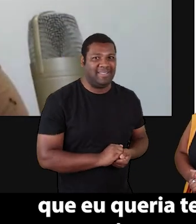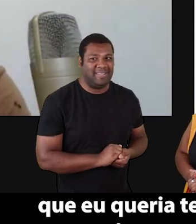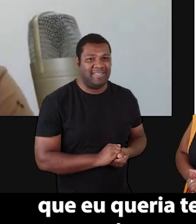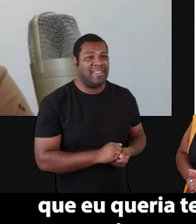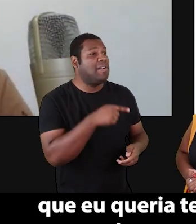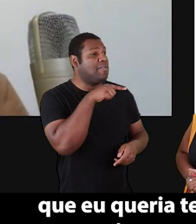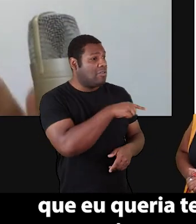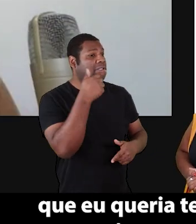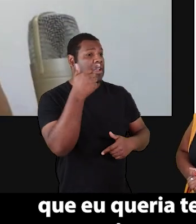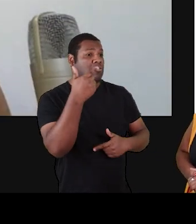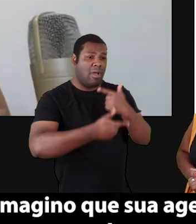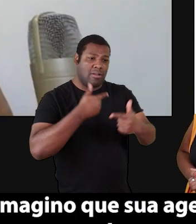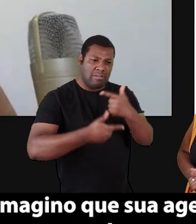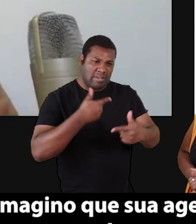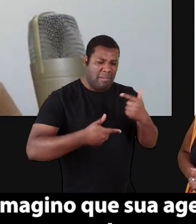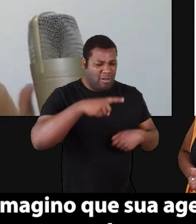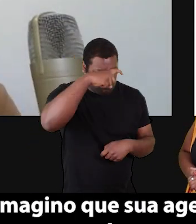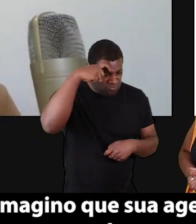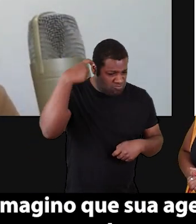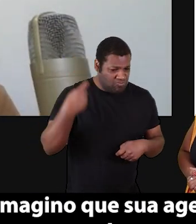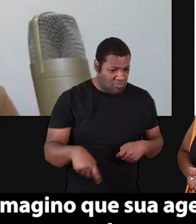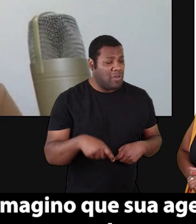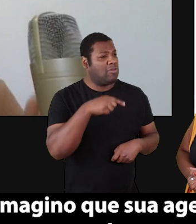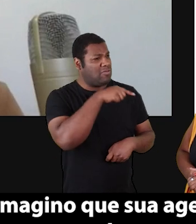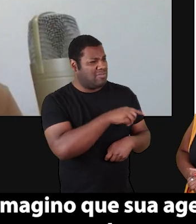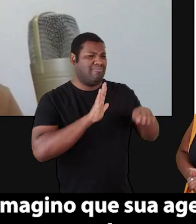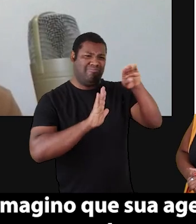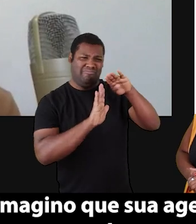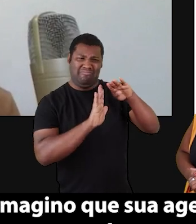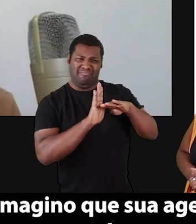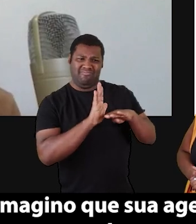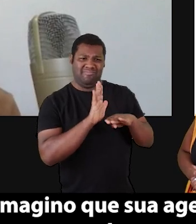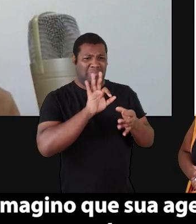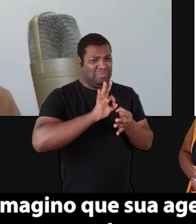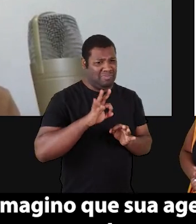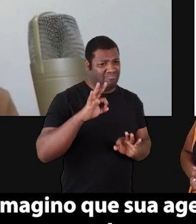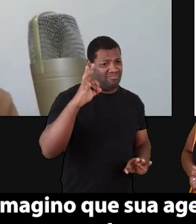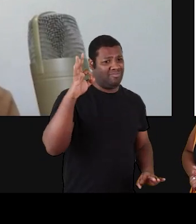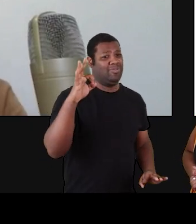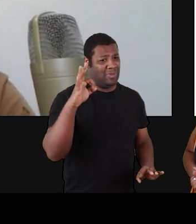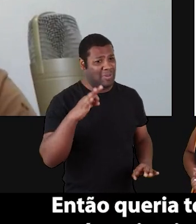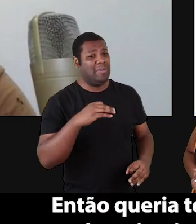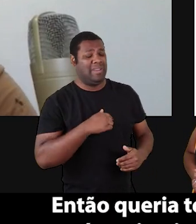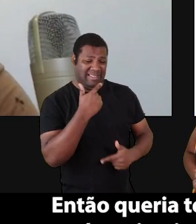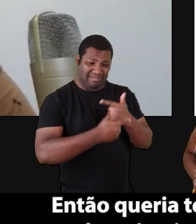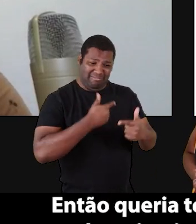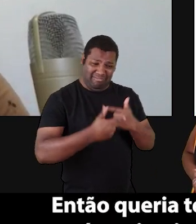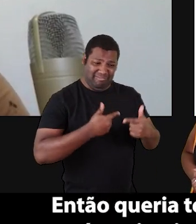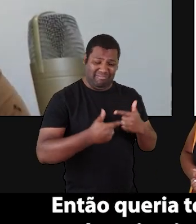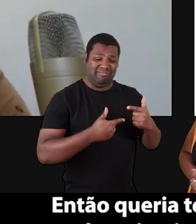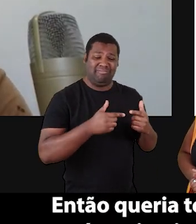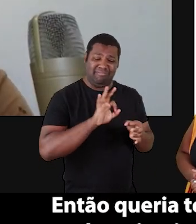porque você tem trabalhado bastante, né? Imagino que sua agenda deva estar bem atarefada. Então, queria